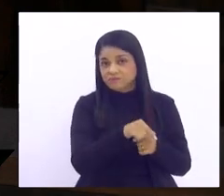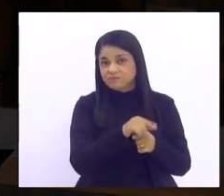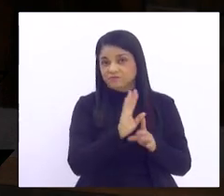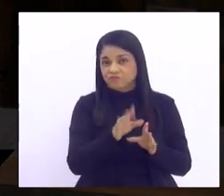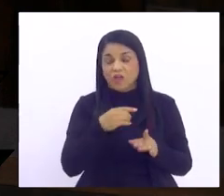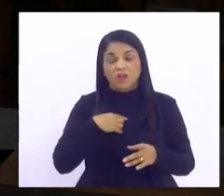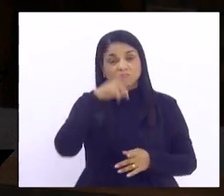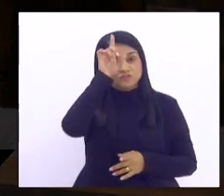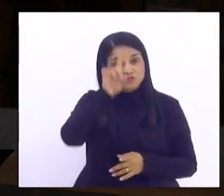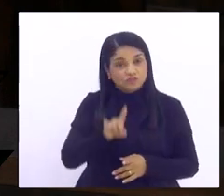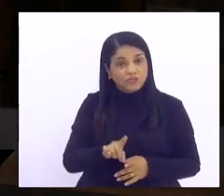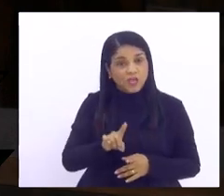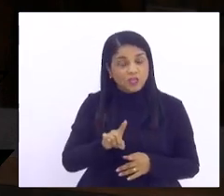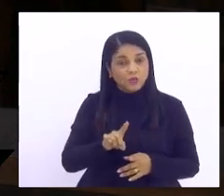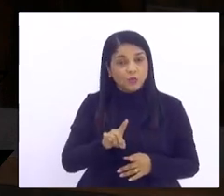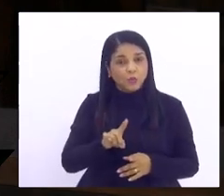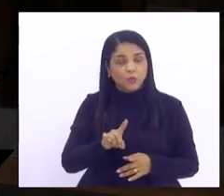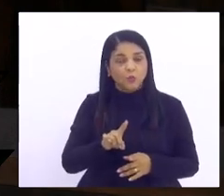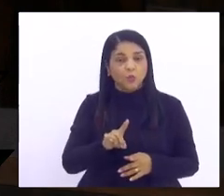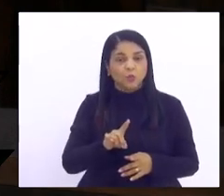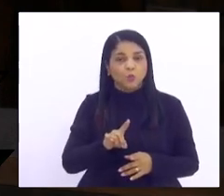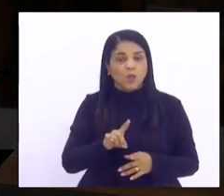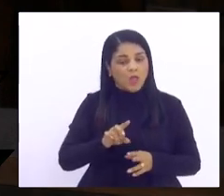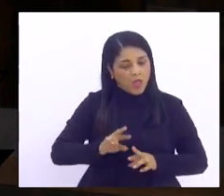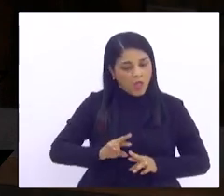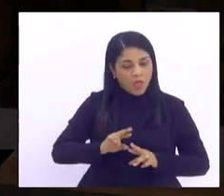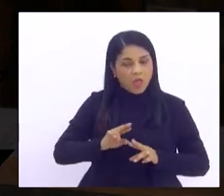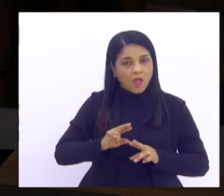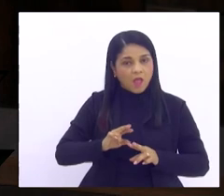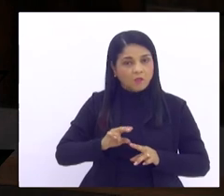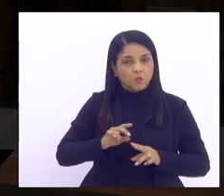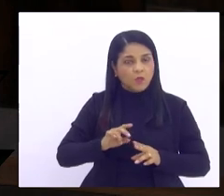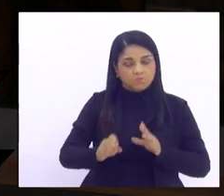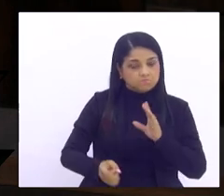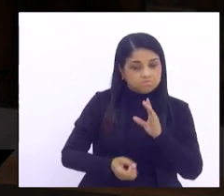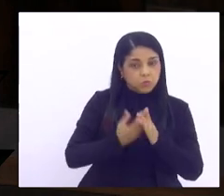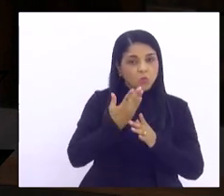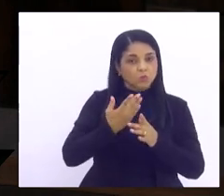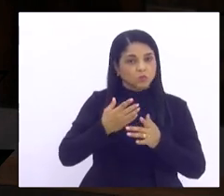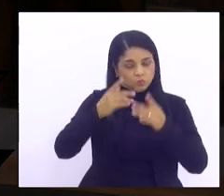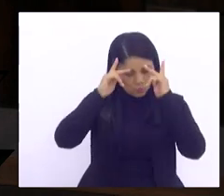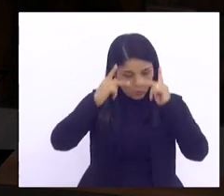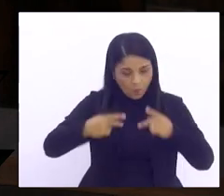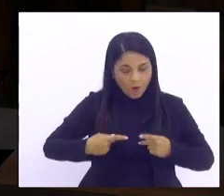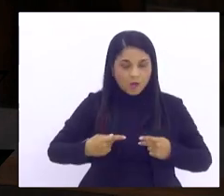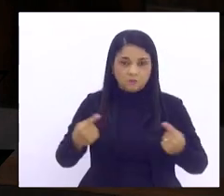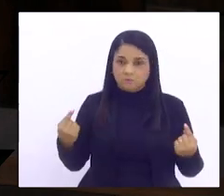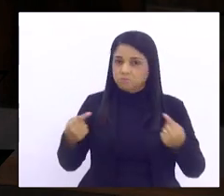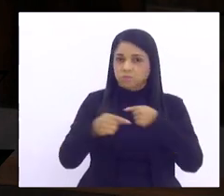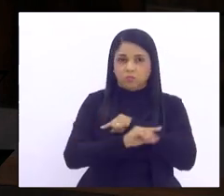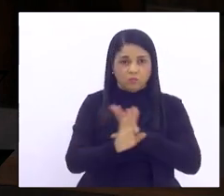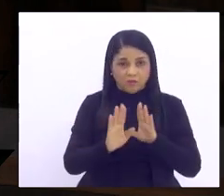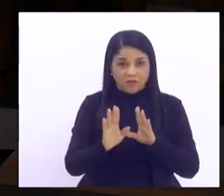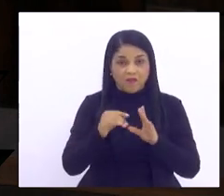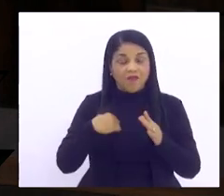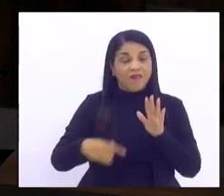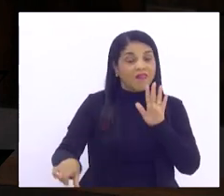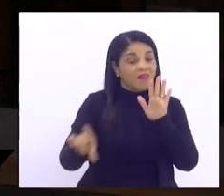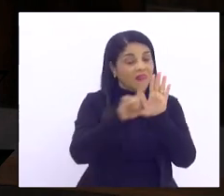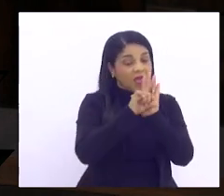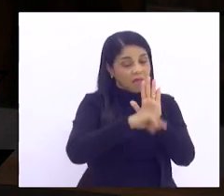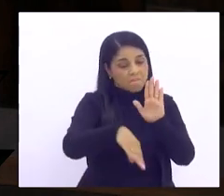direito não é produto da vontade humana arbitrária, seja essa vontade expressa em